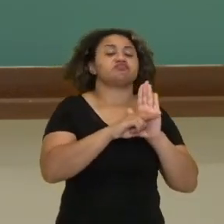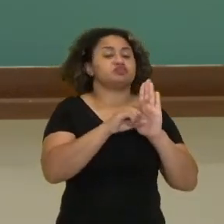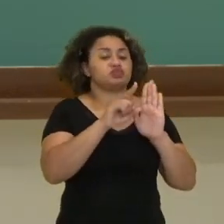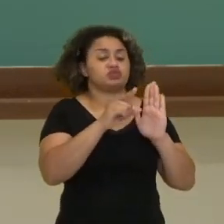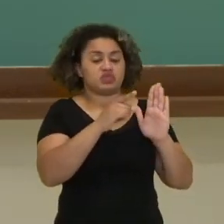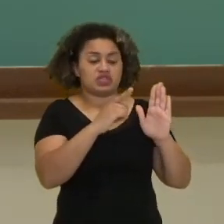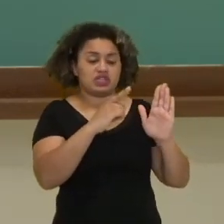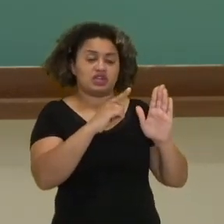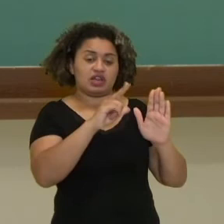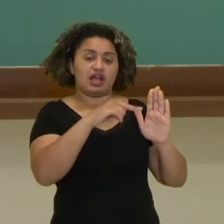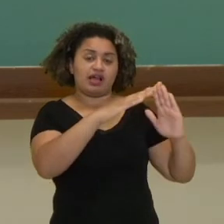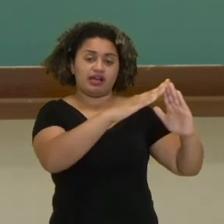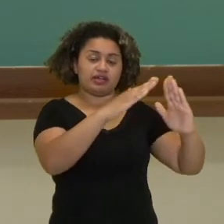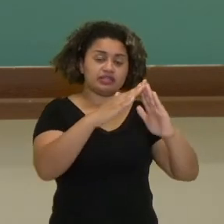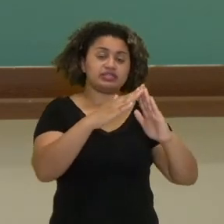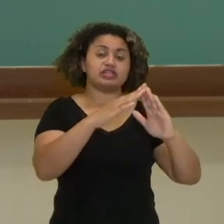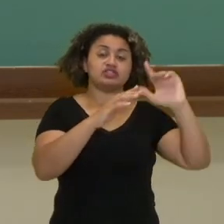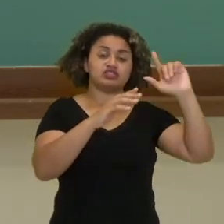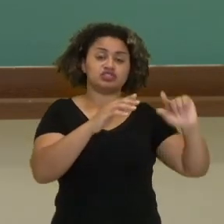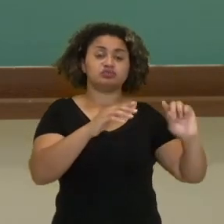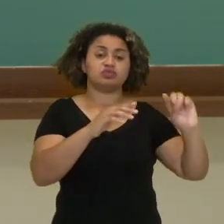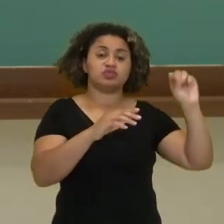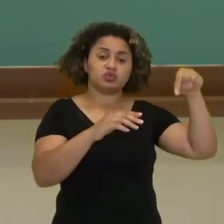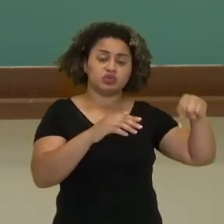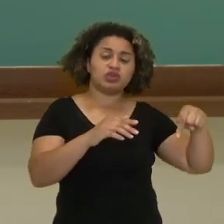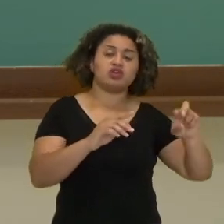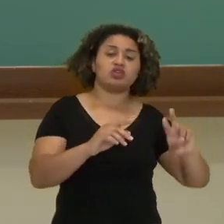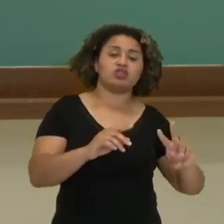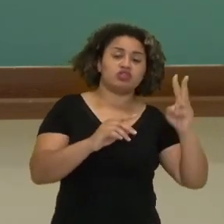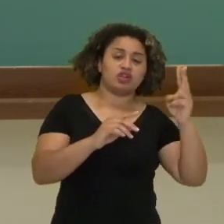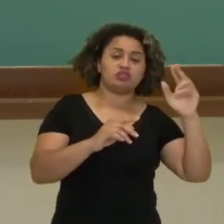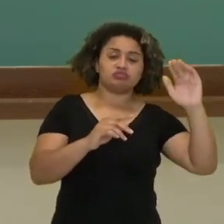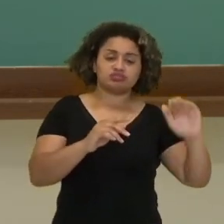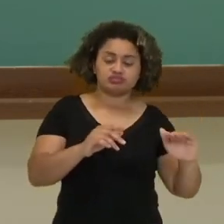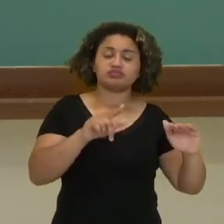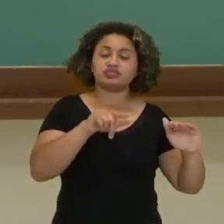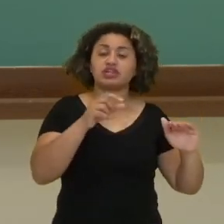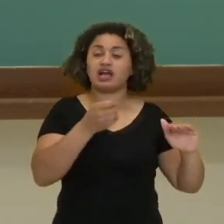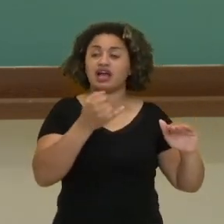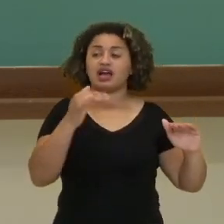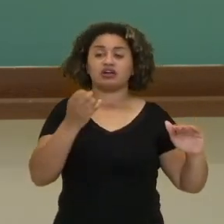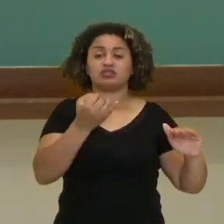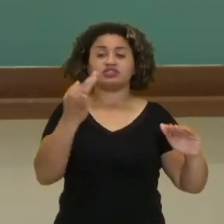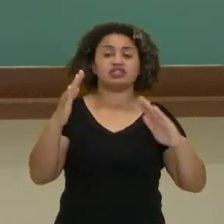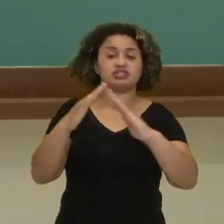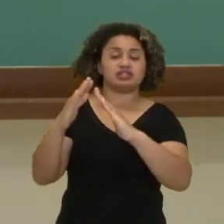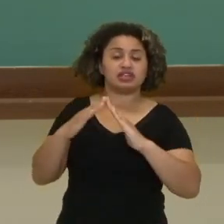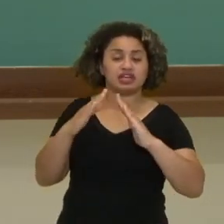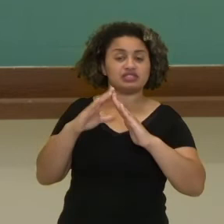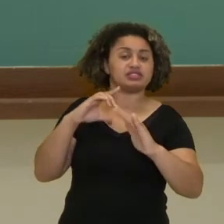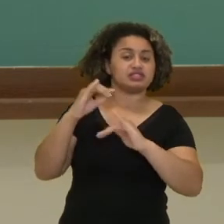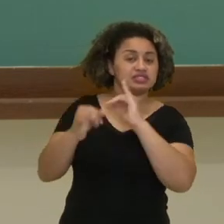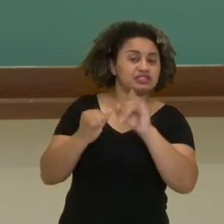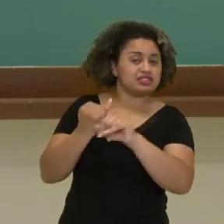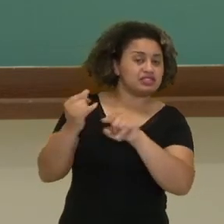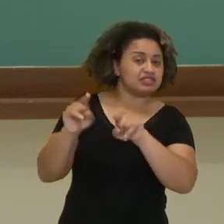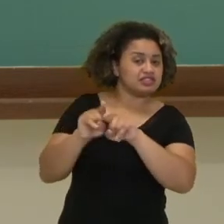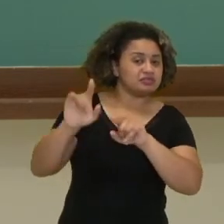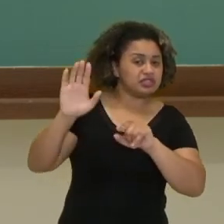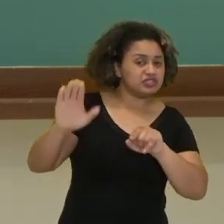quantidade pesquisada de domicílios diminuir, será que a quantidade de casas que vão ter internet também vai